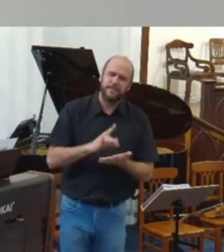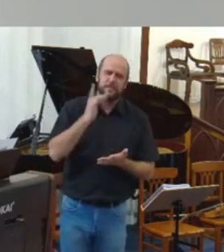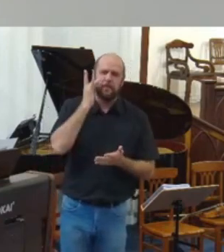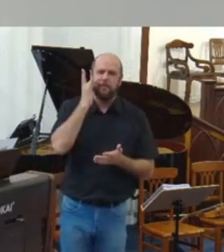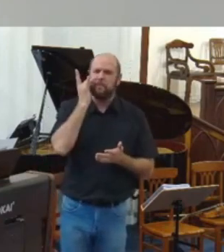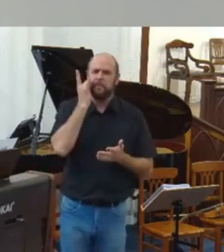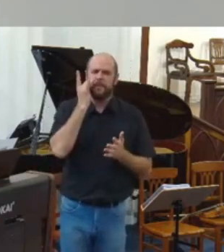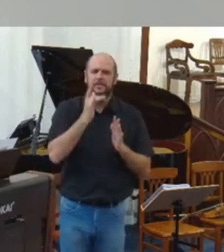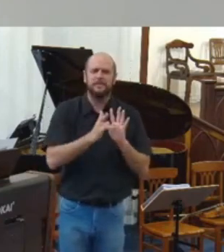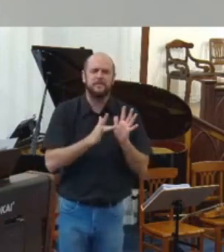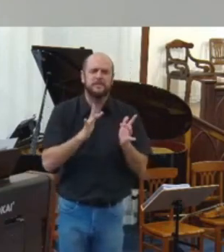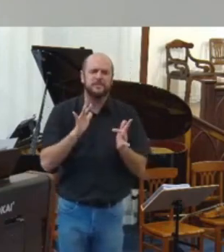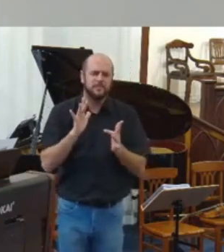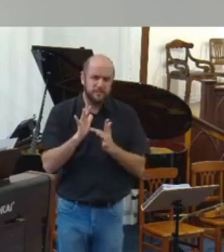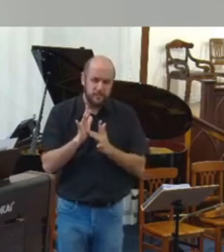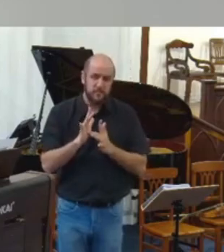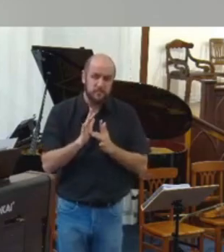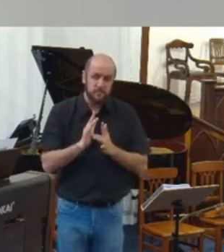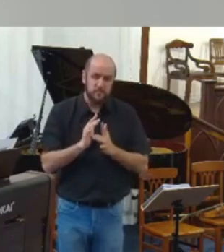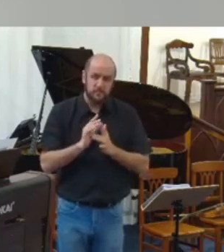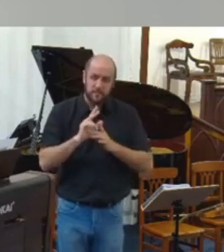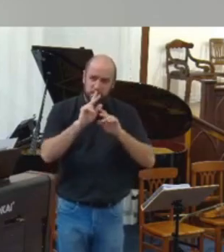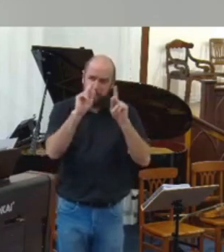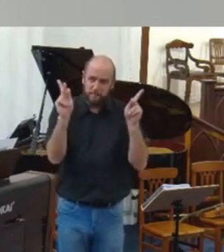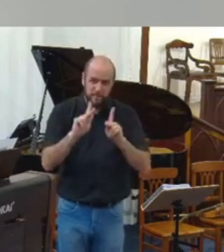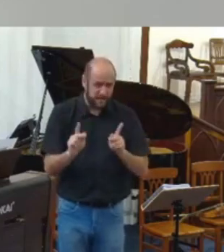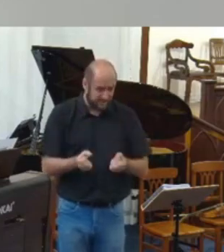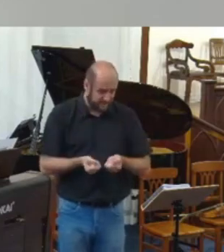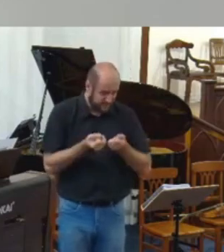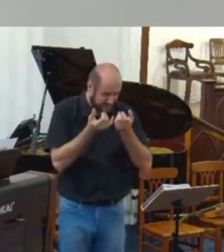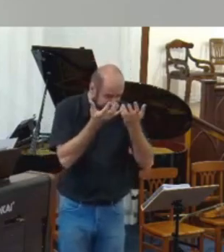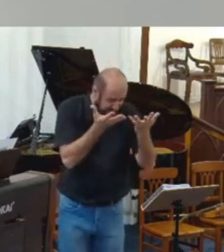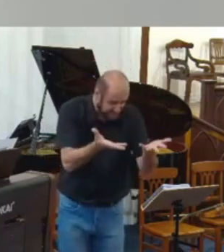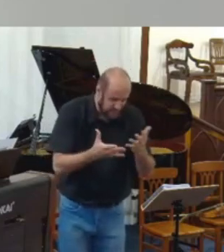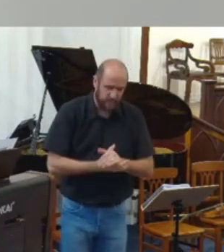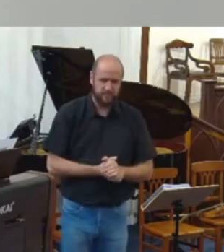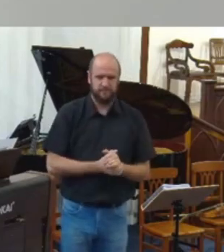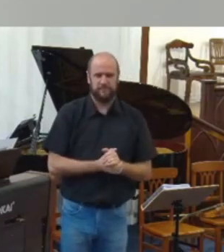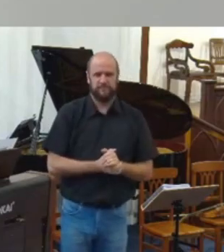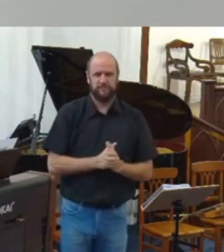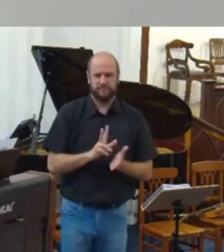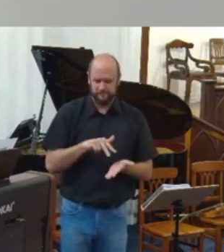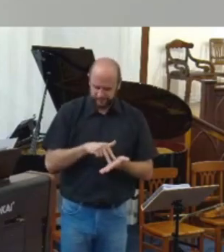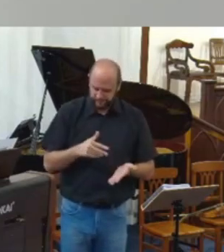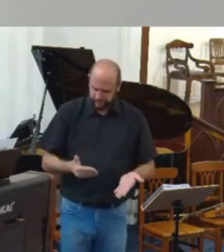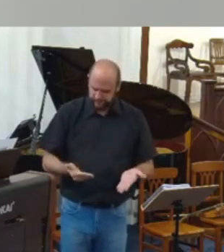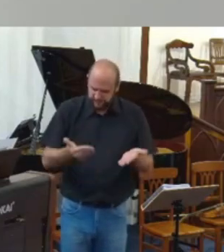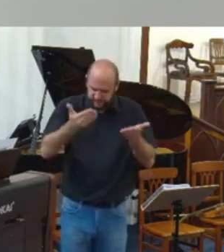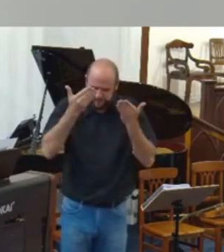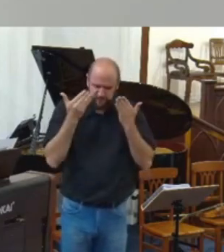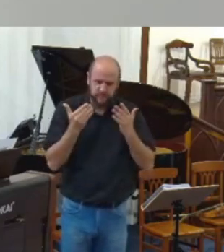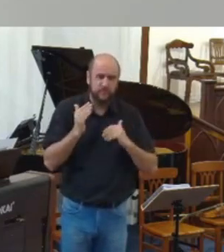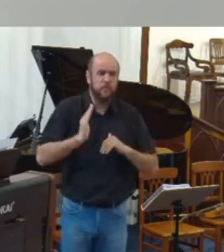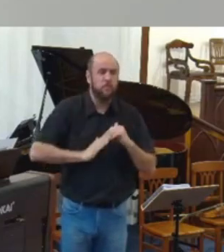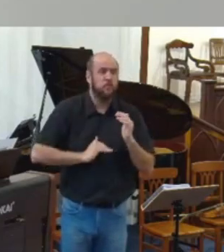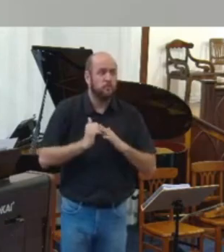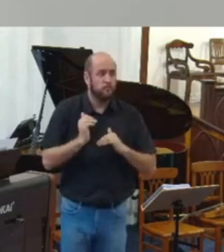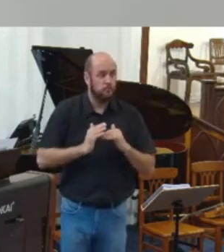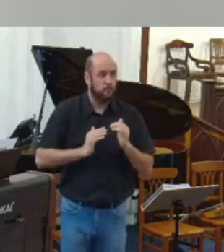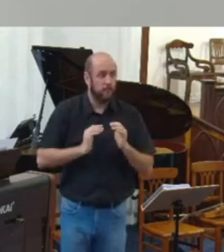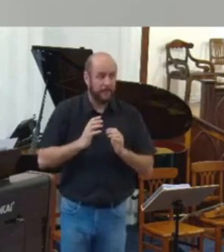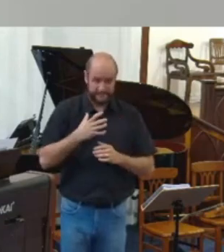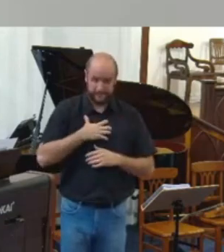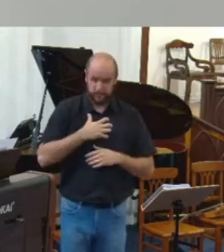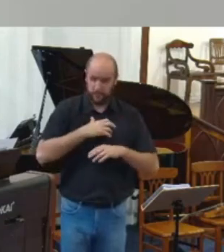Cristo ressurreto, ela é a fonte de paz para nós. A sua ressurreição é a produção, produziu